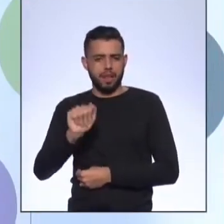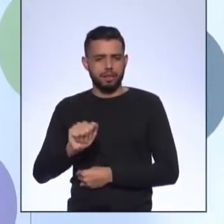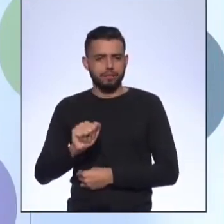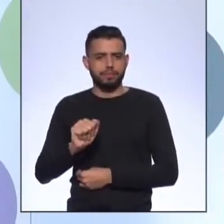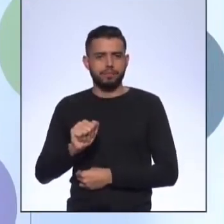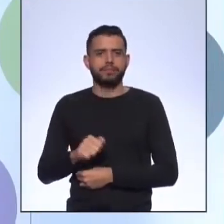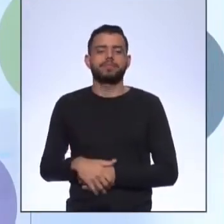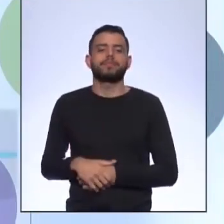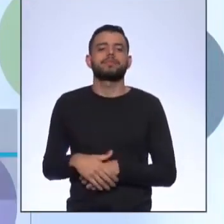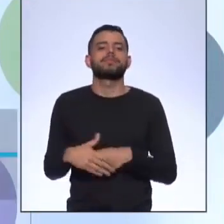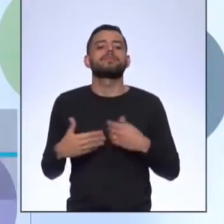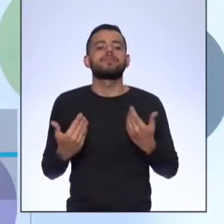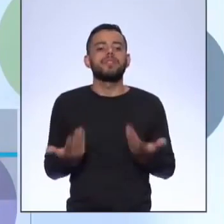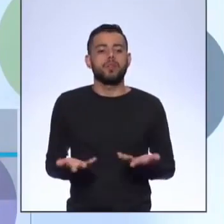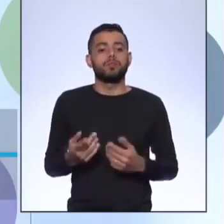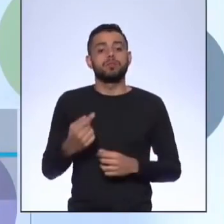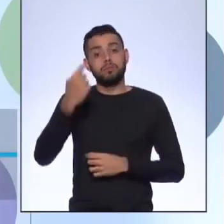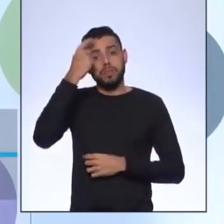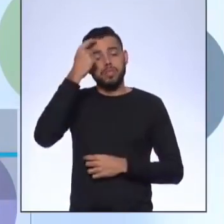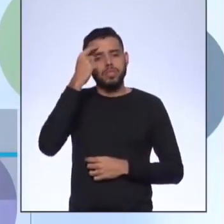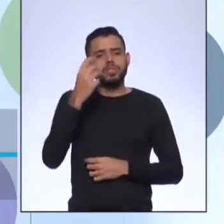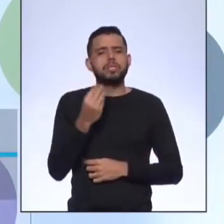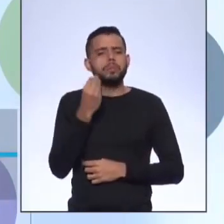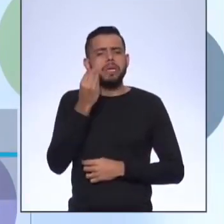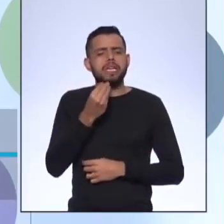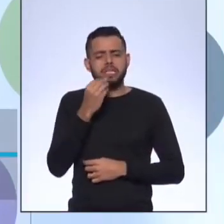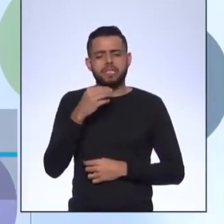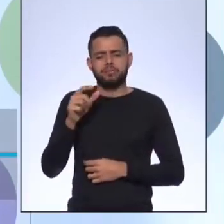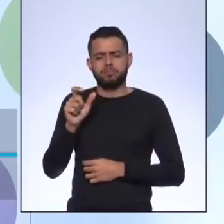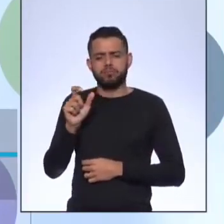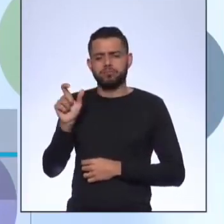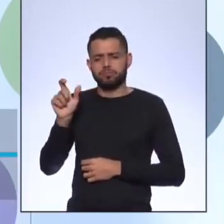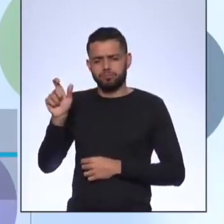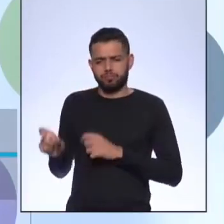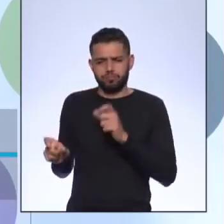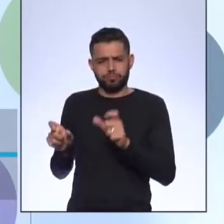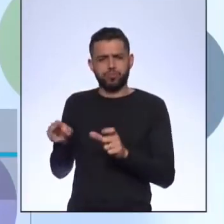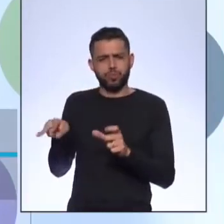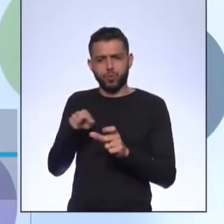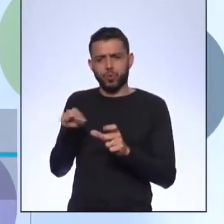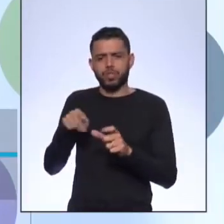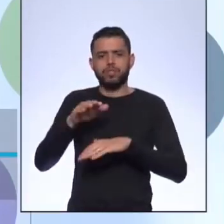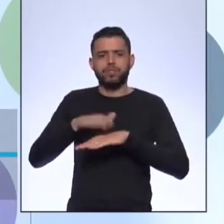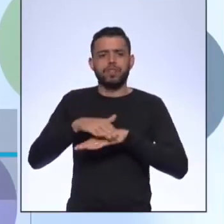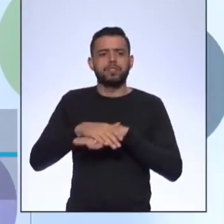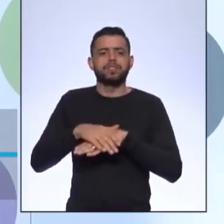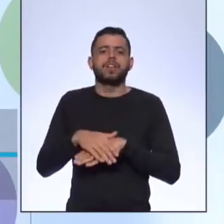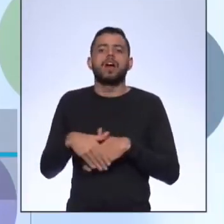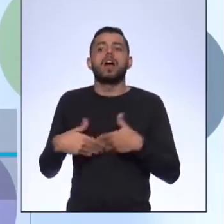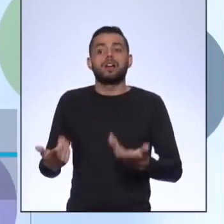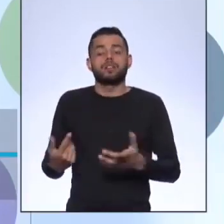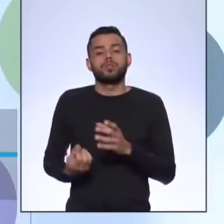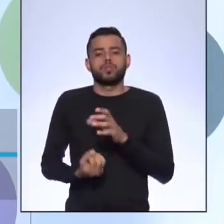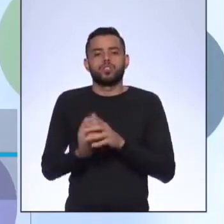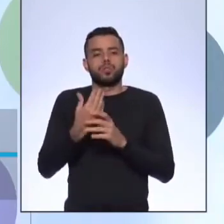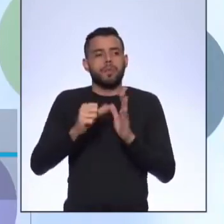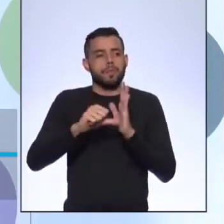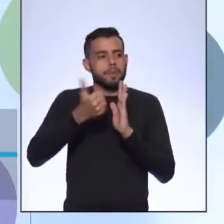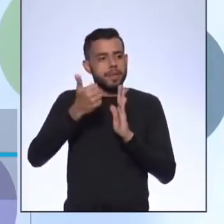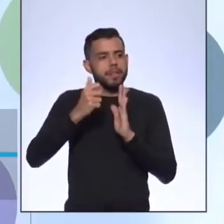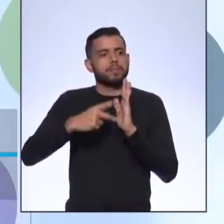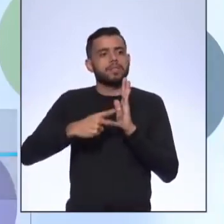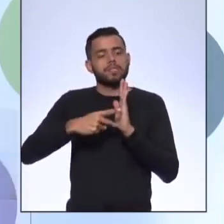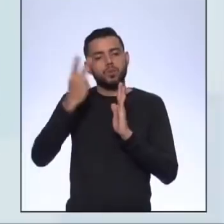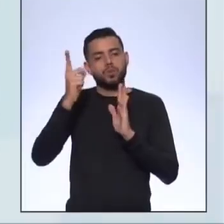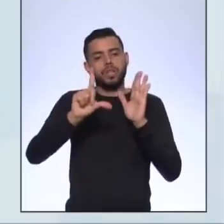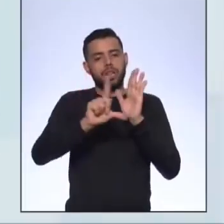nesses experimentos, né, que Mendel realizou, foi a partir daí que surgiu a primeira e a segunda lei de Mendel. Tá? Então,